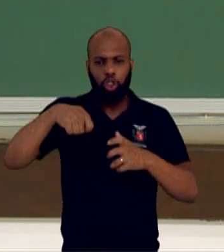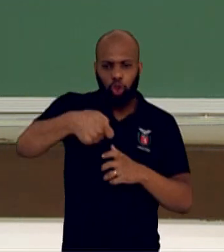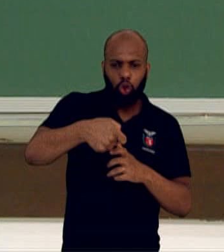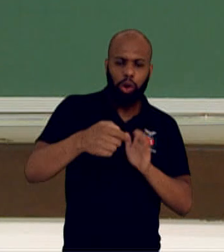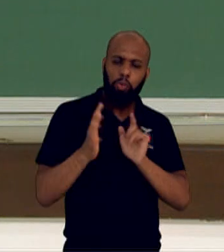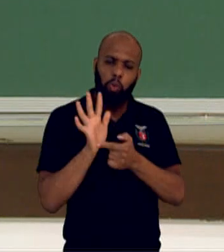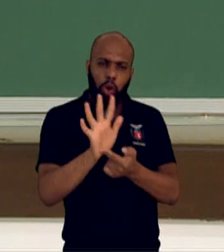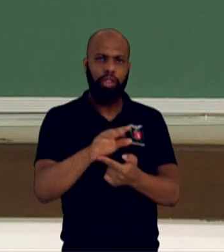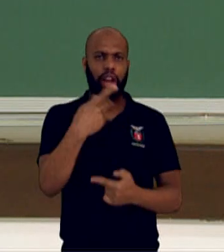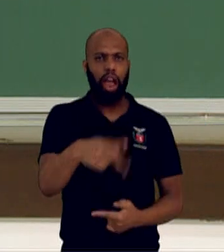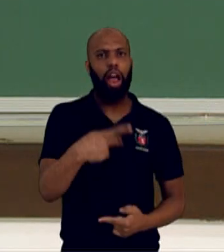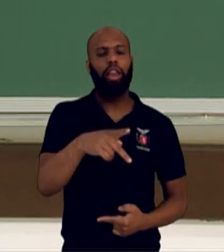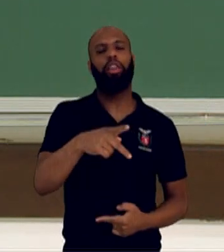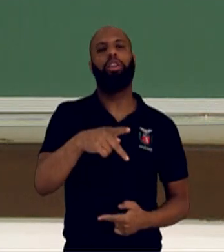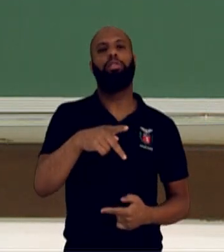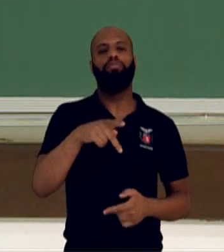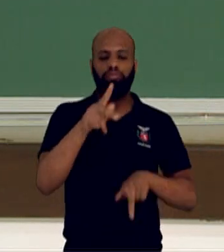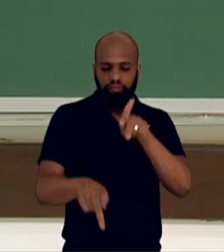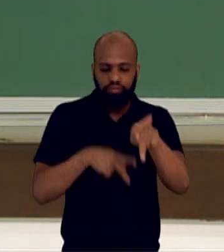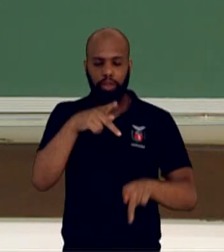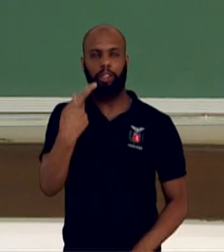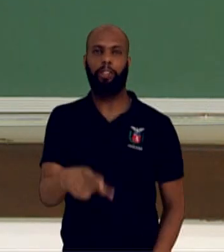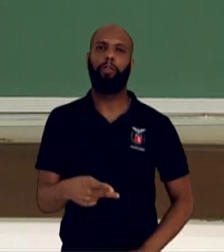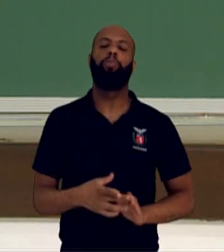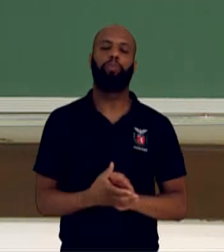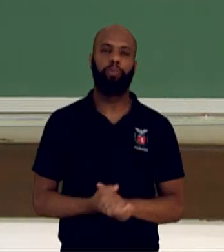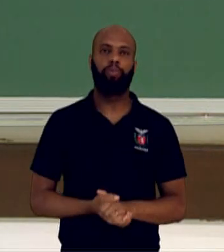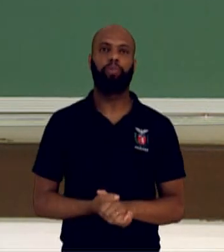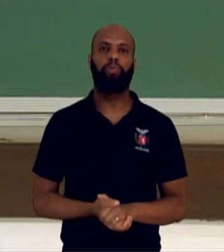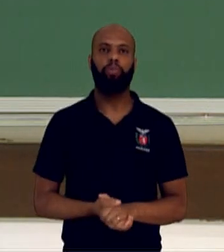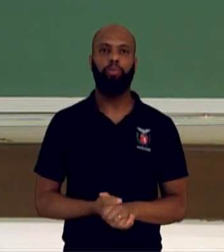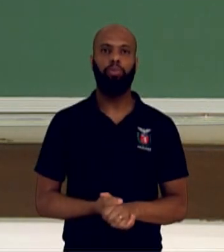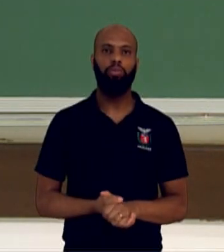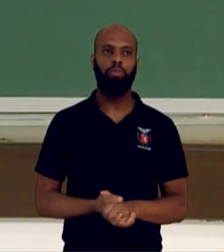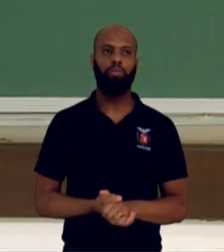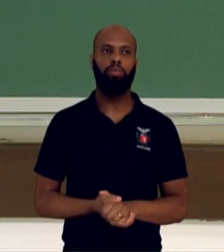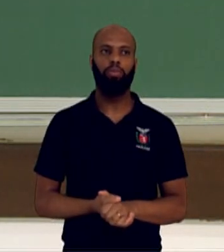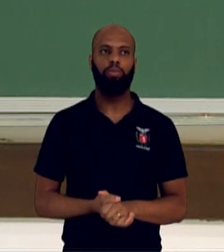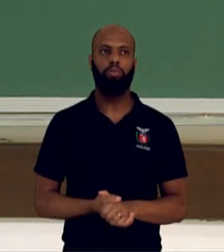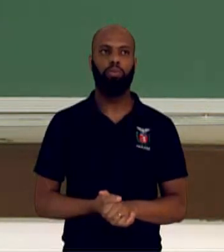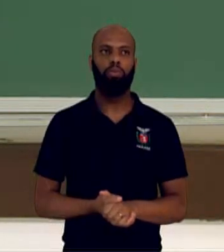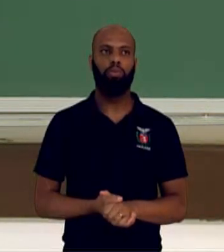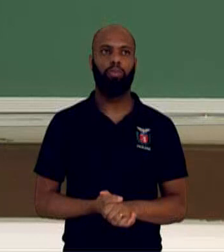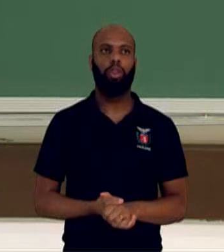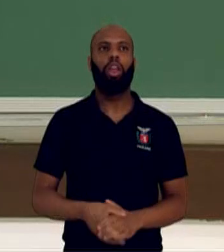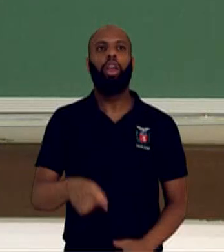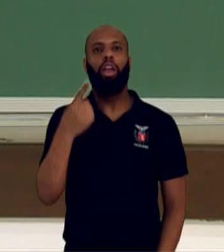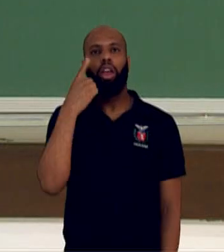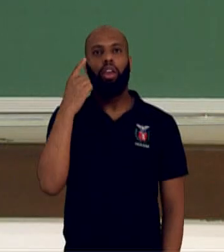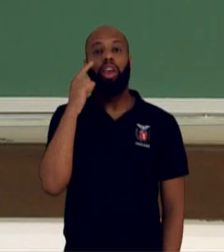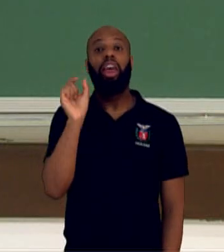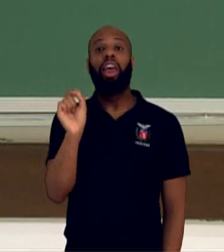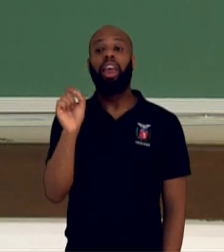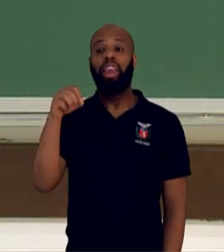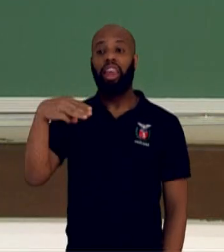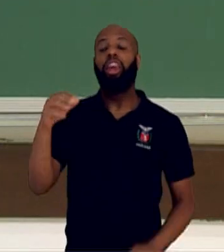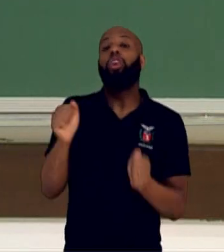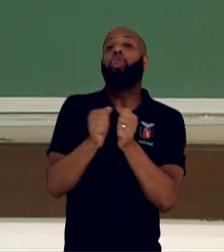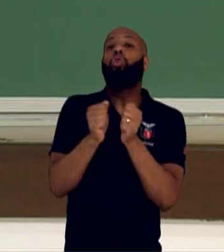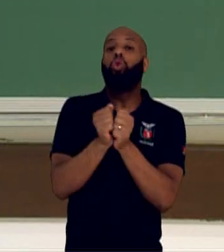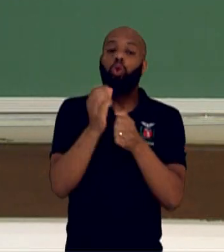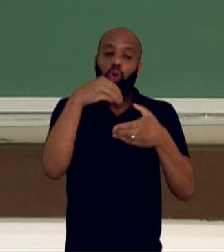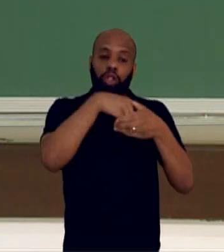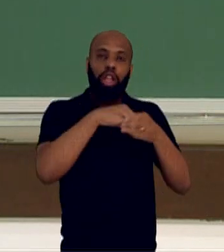nosso país, certo? Ok, vamos então em frente e ver quem é que participou do